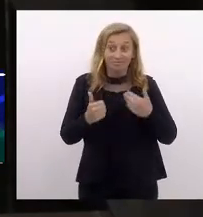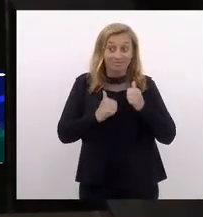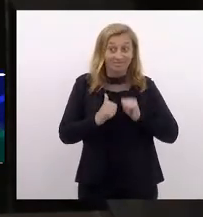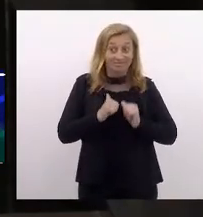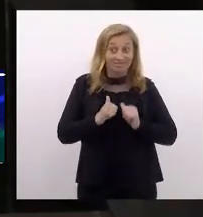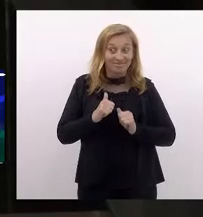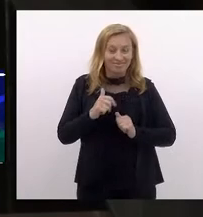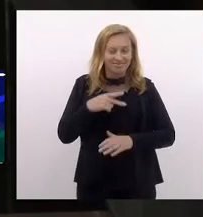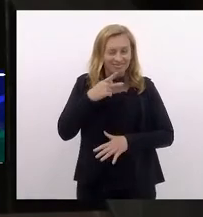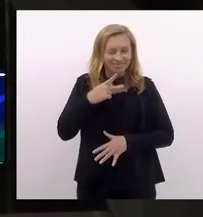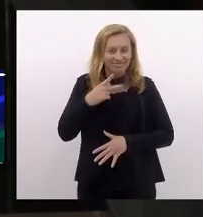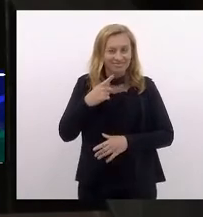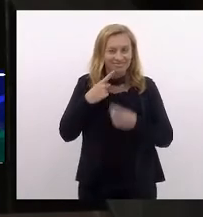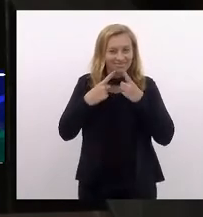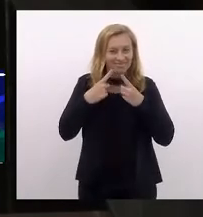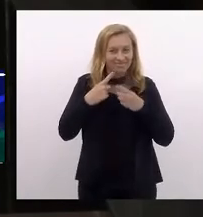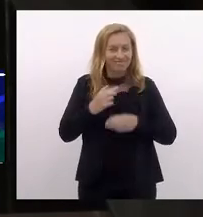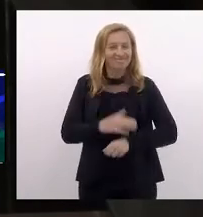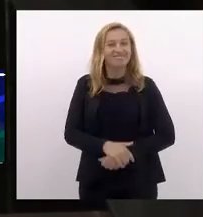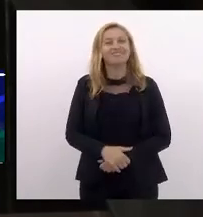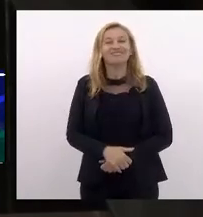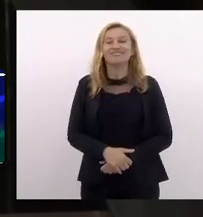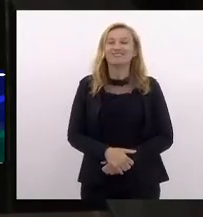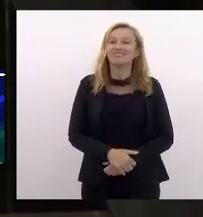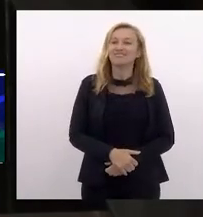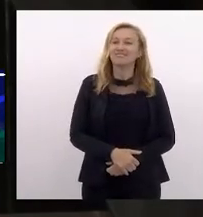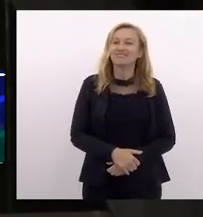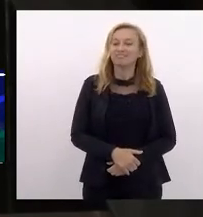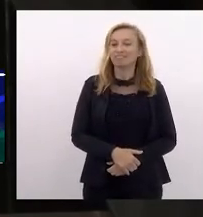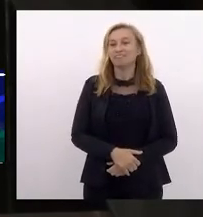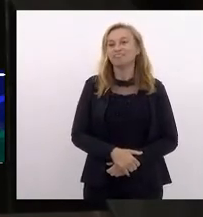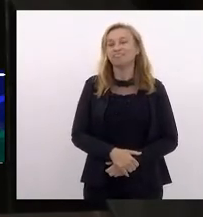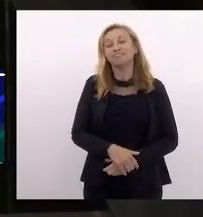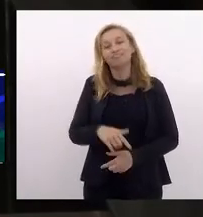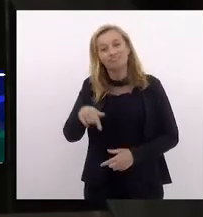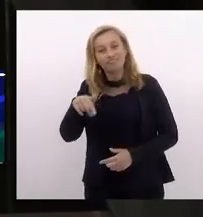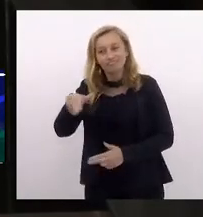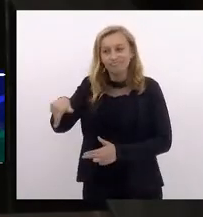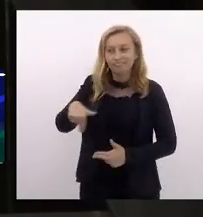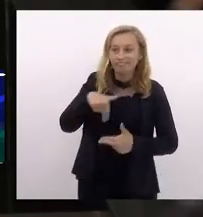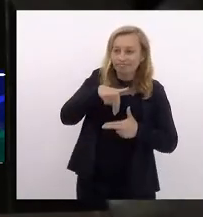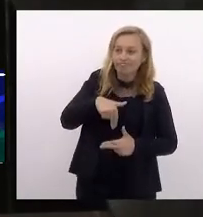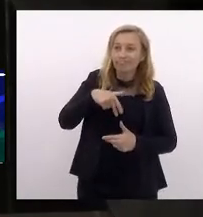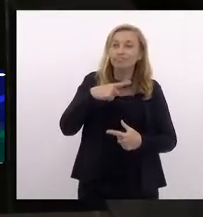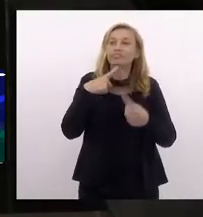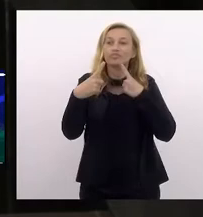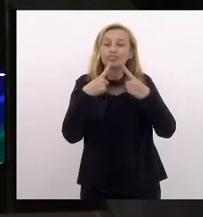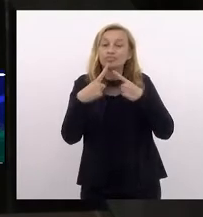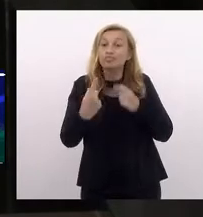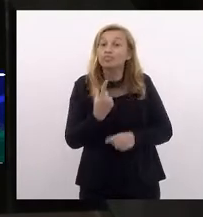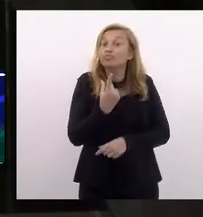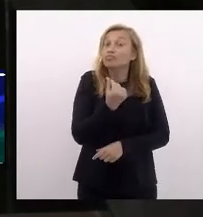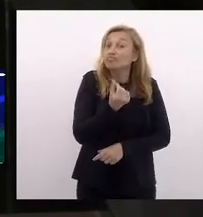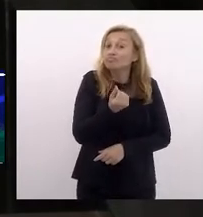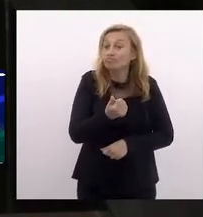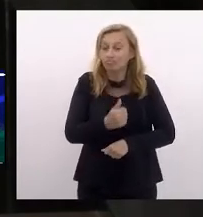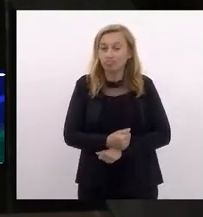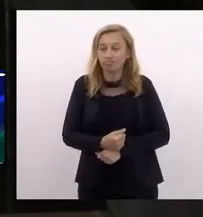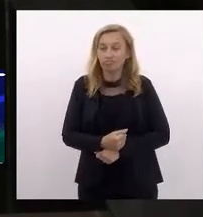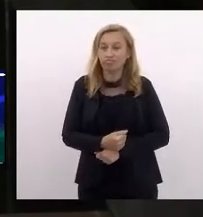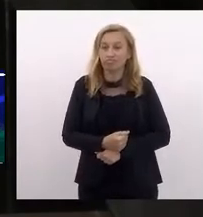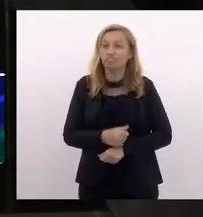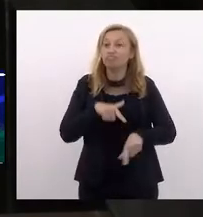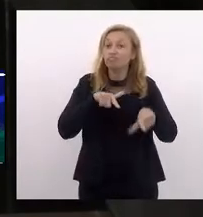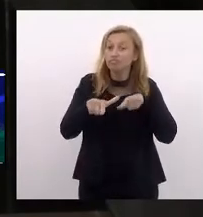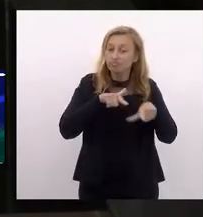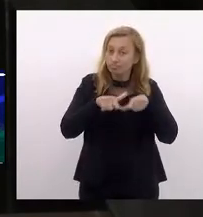para fazer esse complexo debate estamos aqui fazendo o debate sobre as contas do